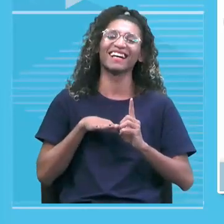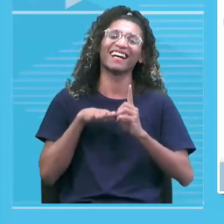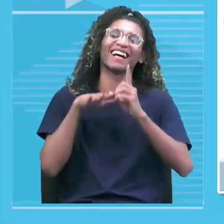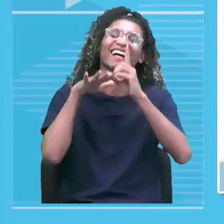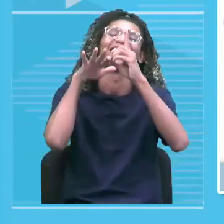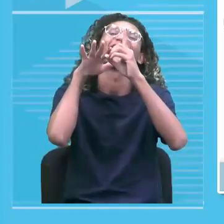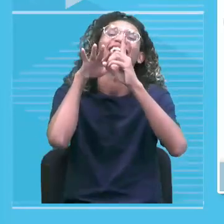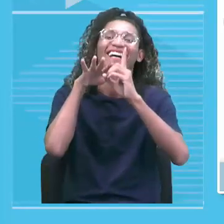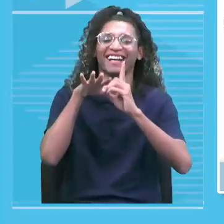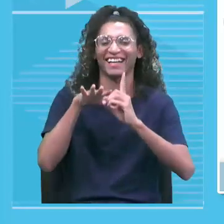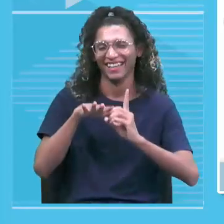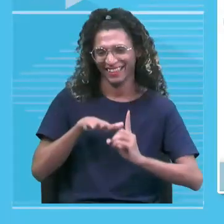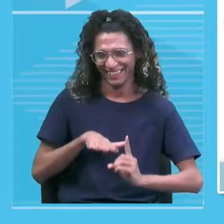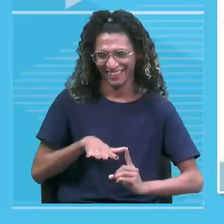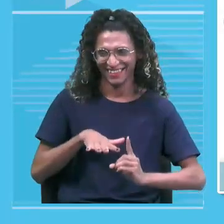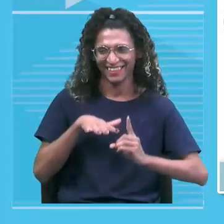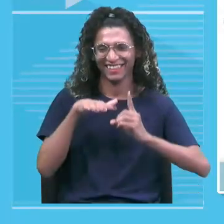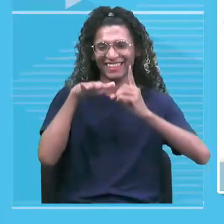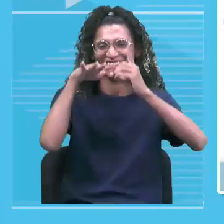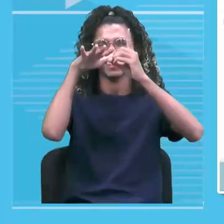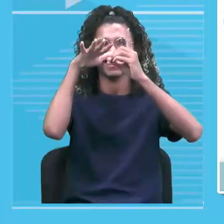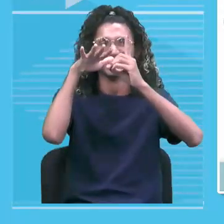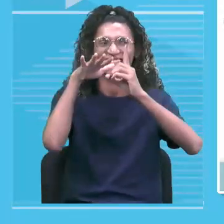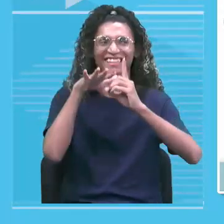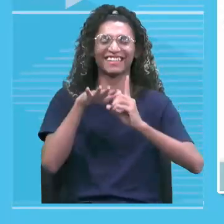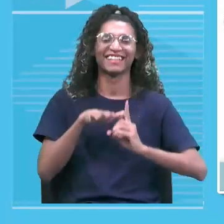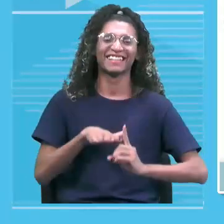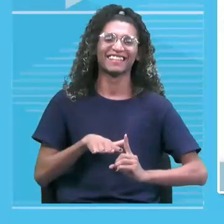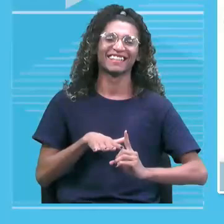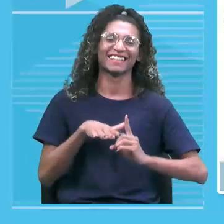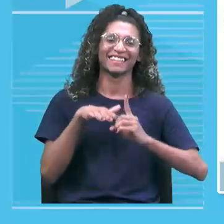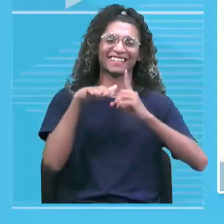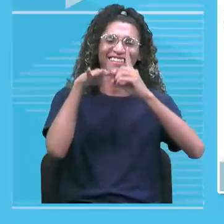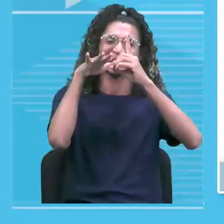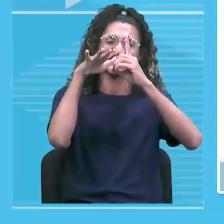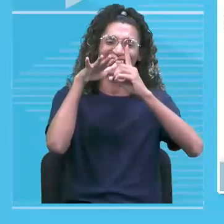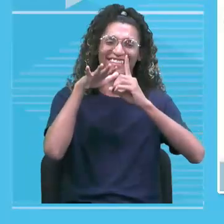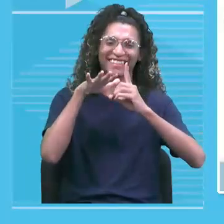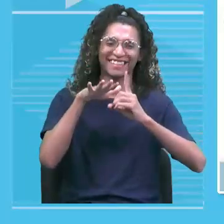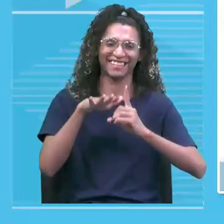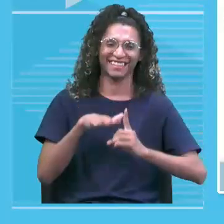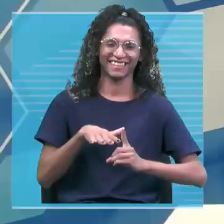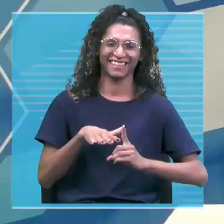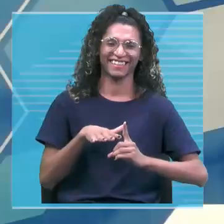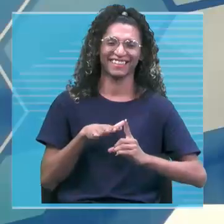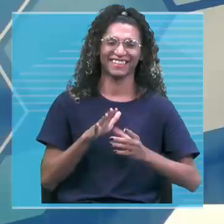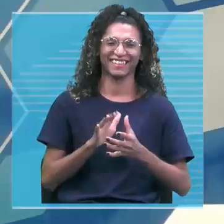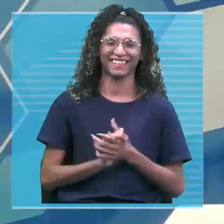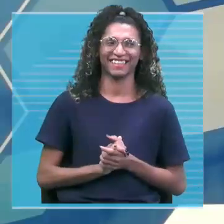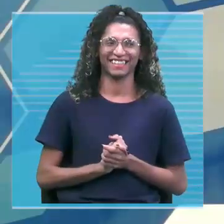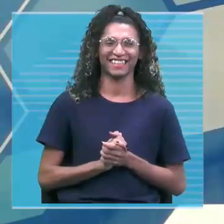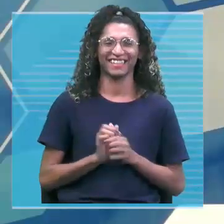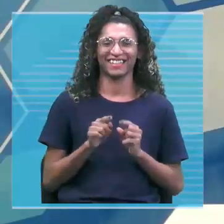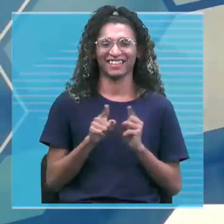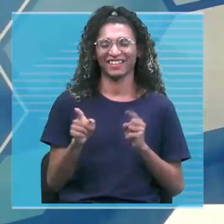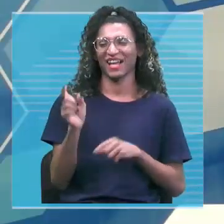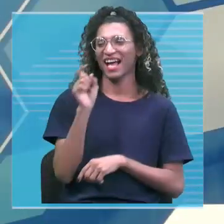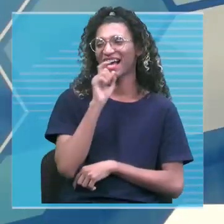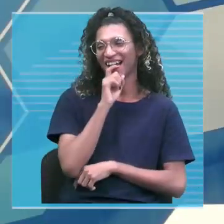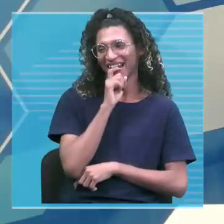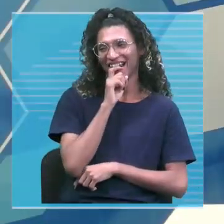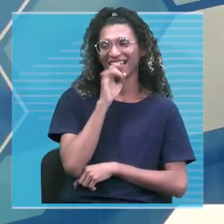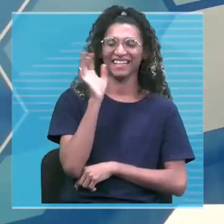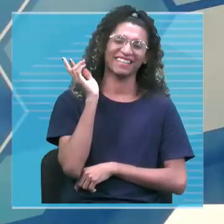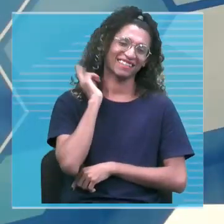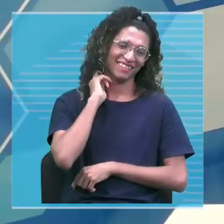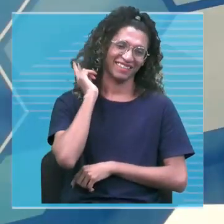para trás vai para frente né abre aí Jorge deixa eu mostrar aqui como é que seria na praia só que eu fico só invejando a Rosinha que ela vai entrar